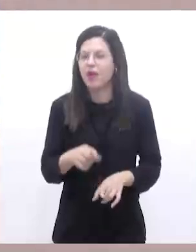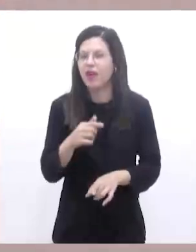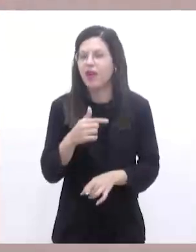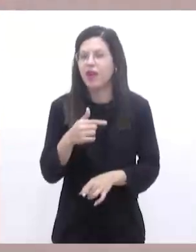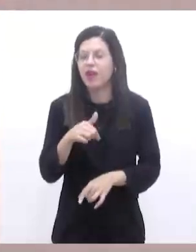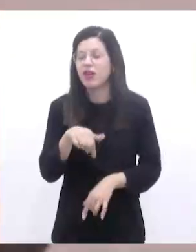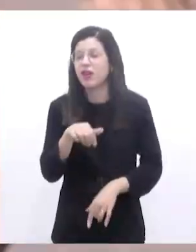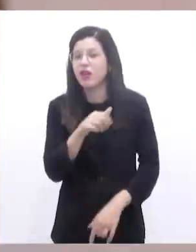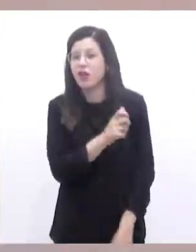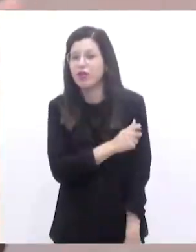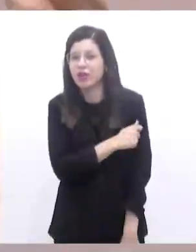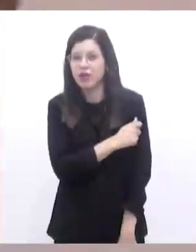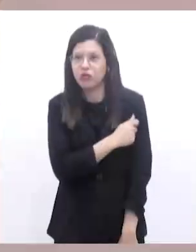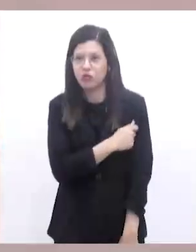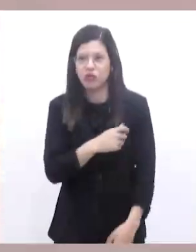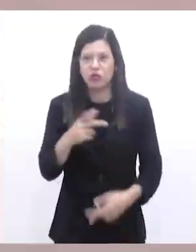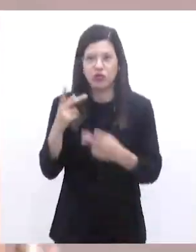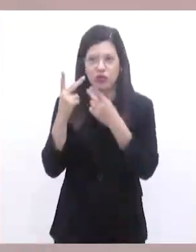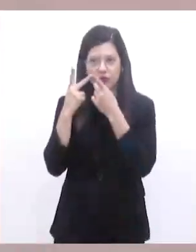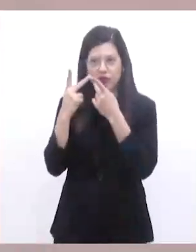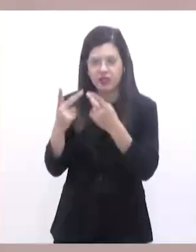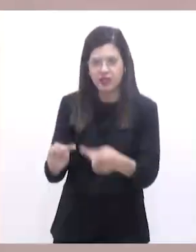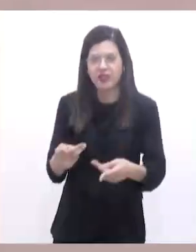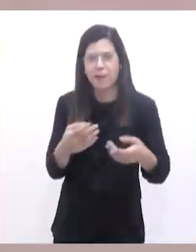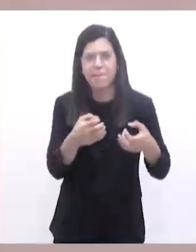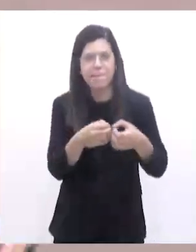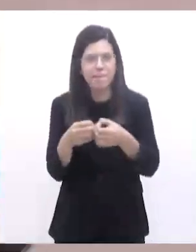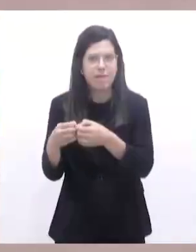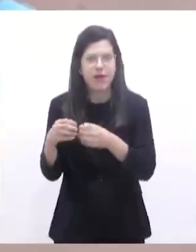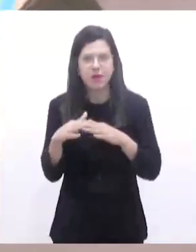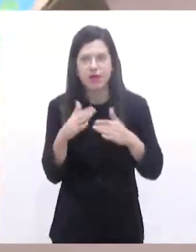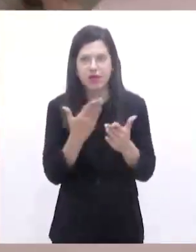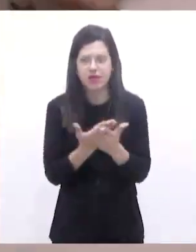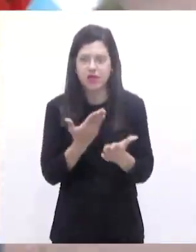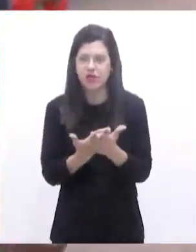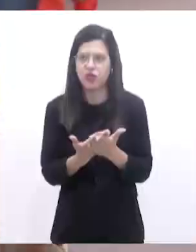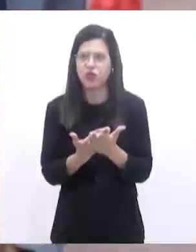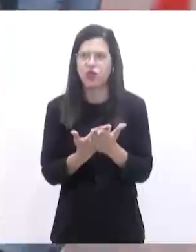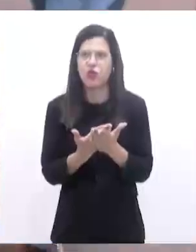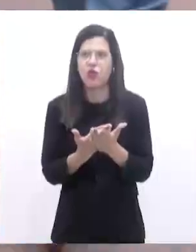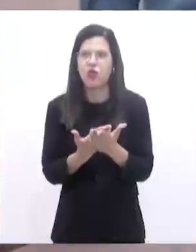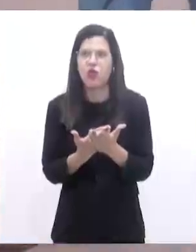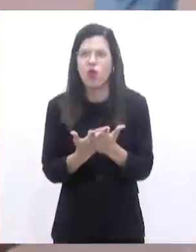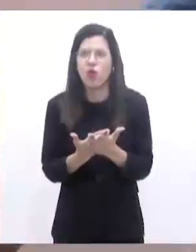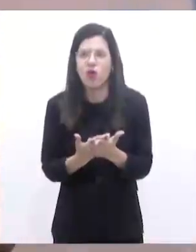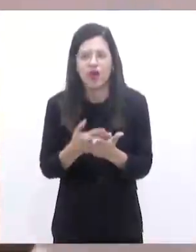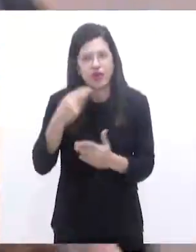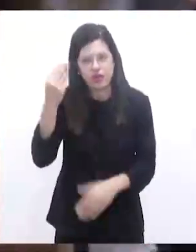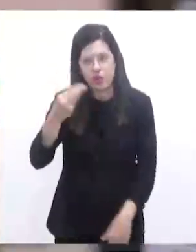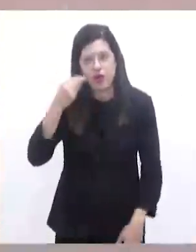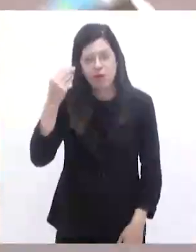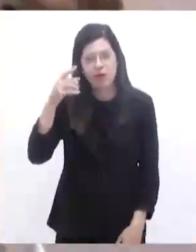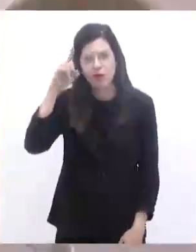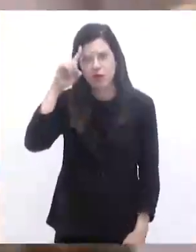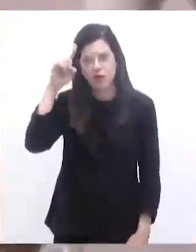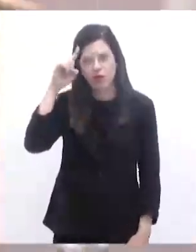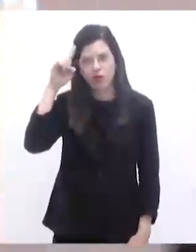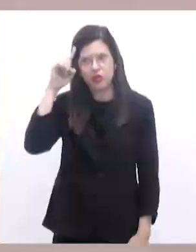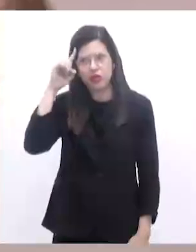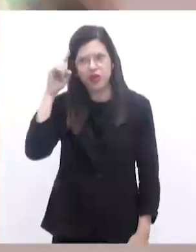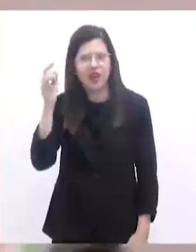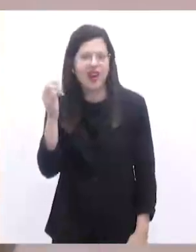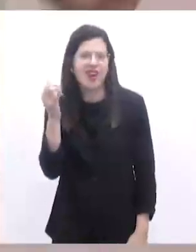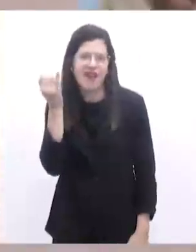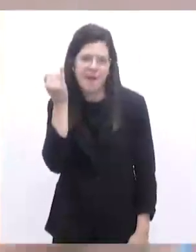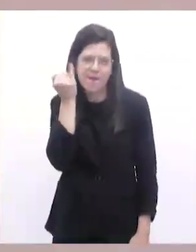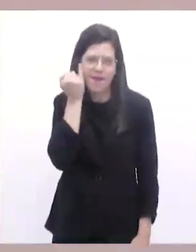estudantes para visitarem um entorno das escolas, onde eles, assim, é um território que eles vivenciam todo dia, muitas vezes com aquela preguiça de